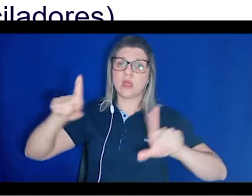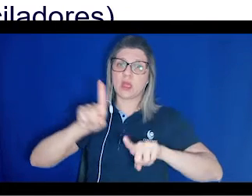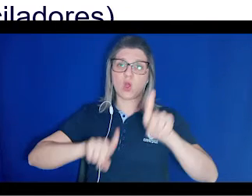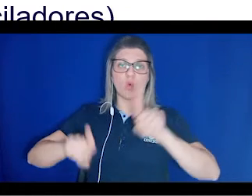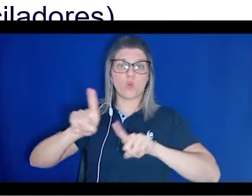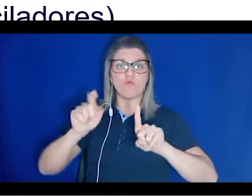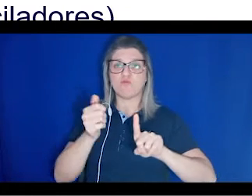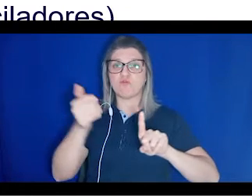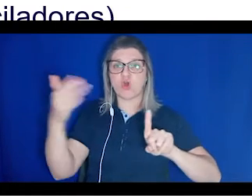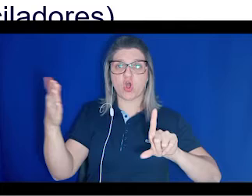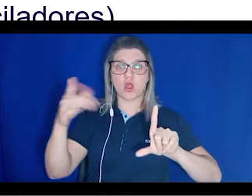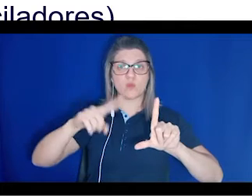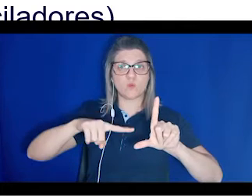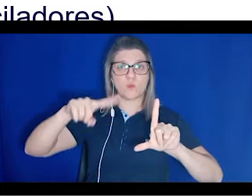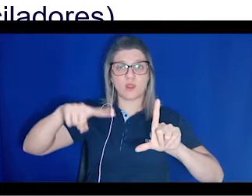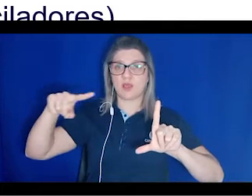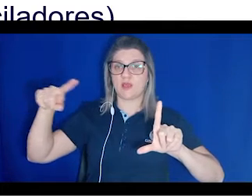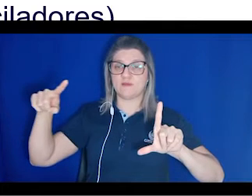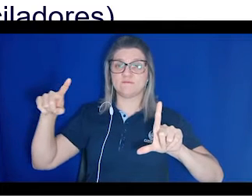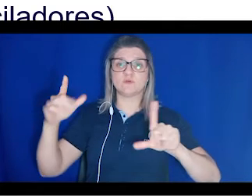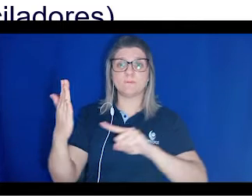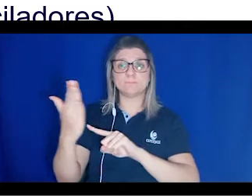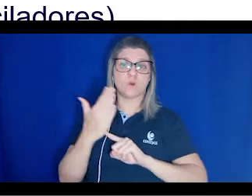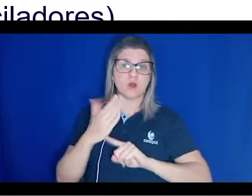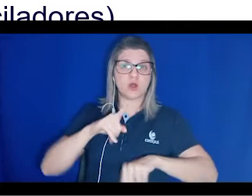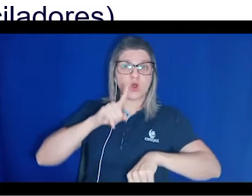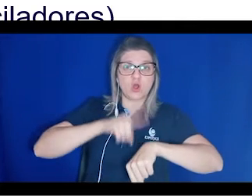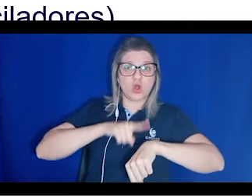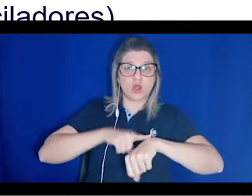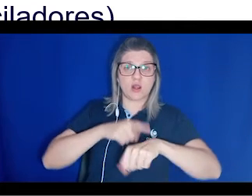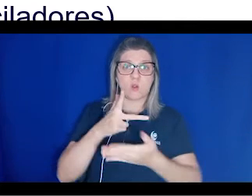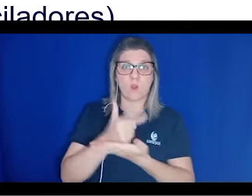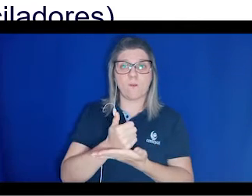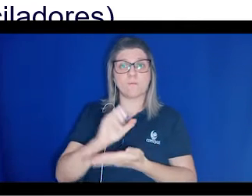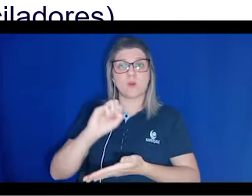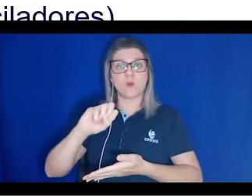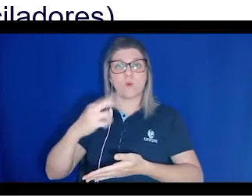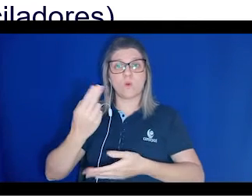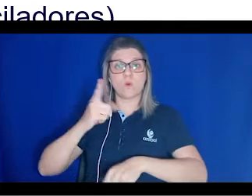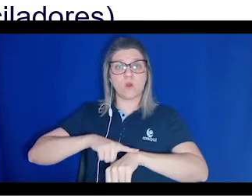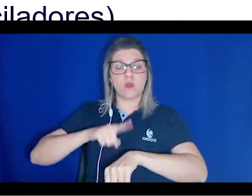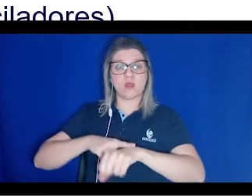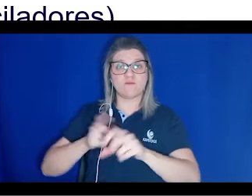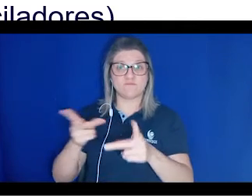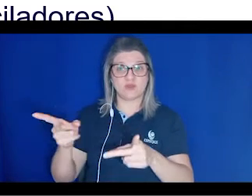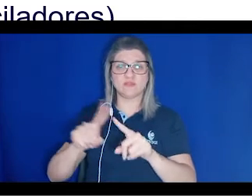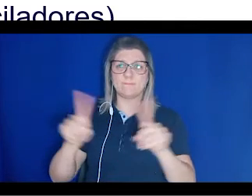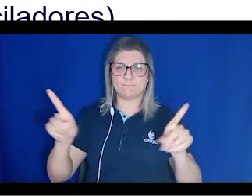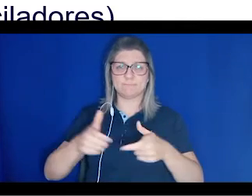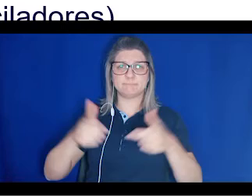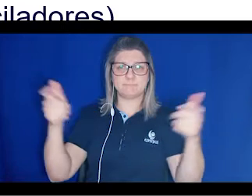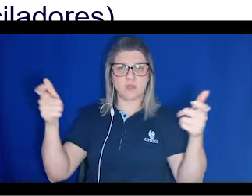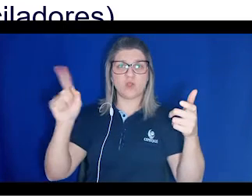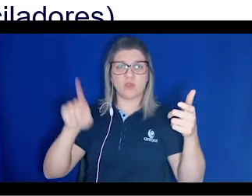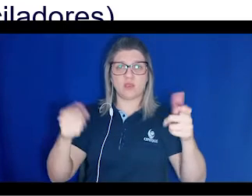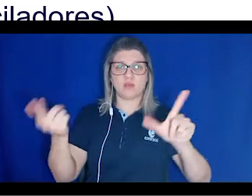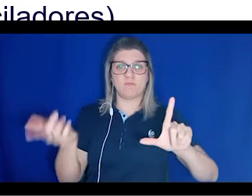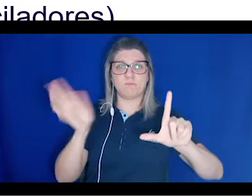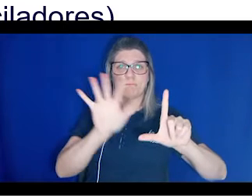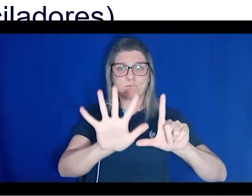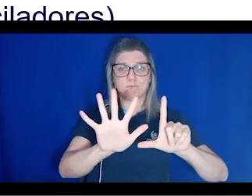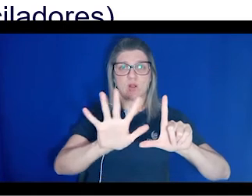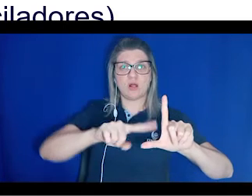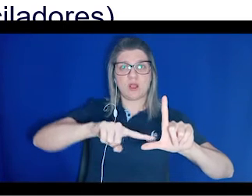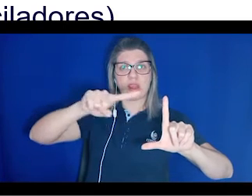alguns são fora do gráfico, nos indicando o momento de comprar ou vender, mas a sua grande maioria são